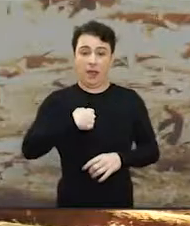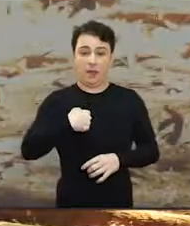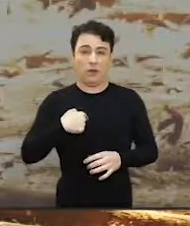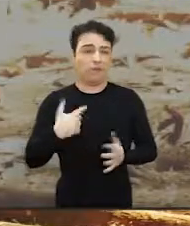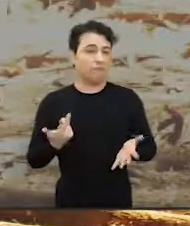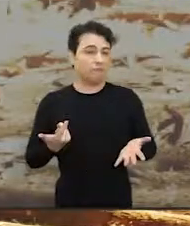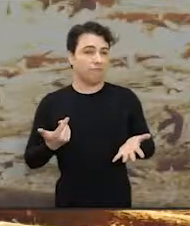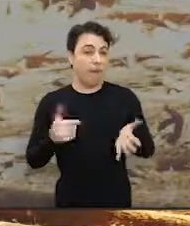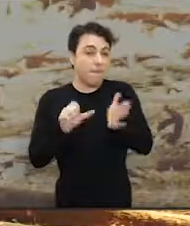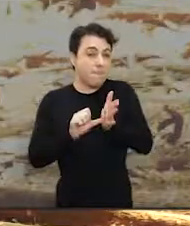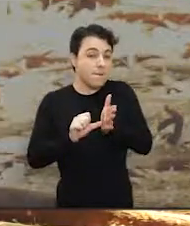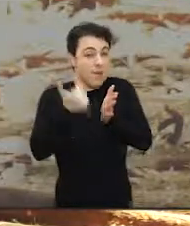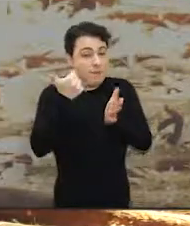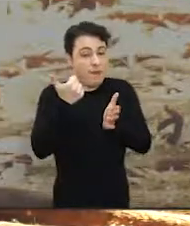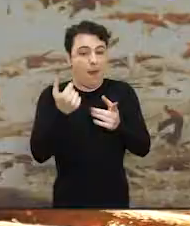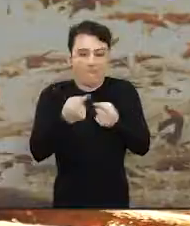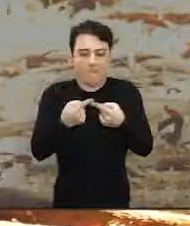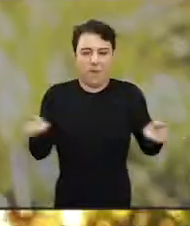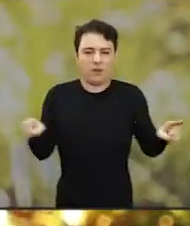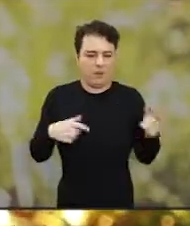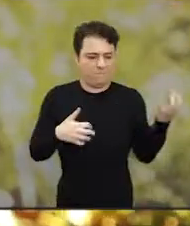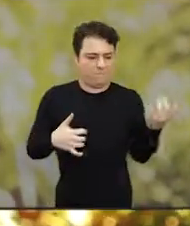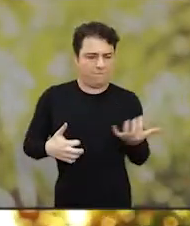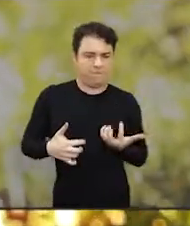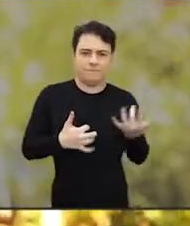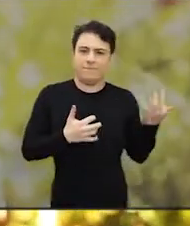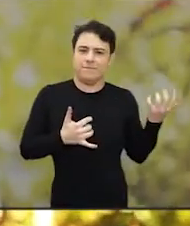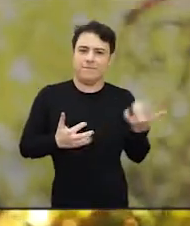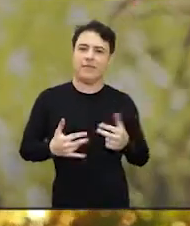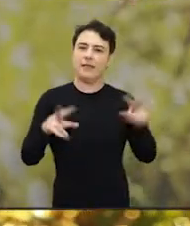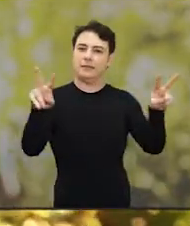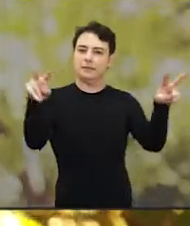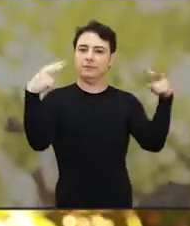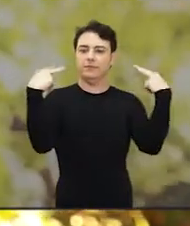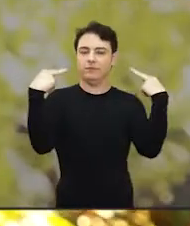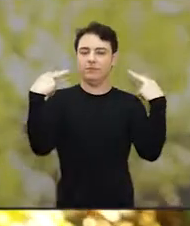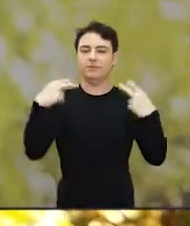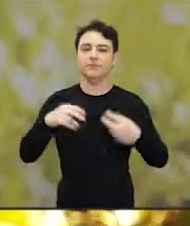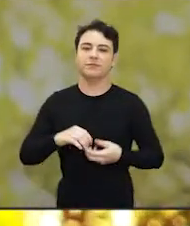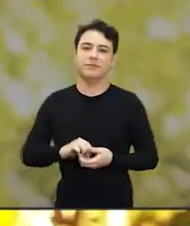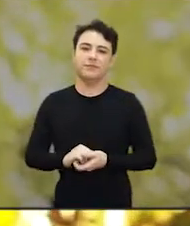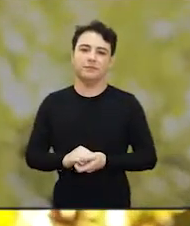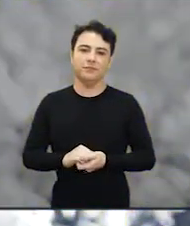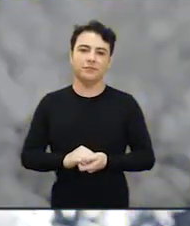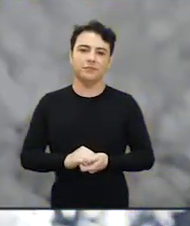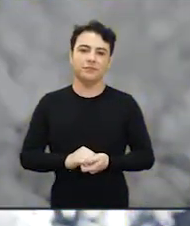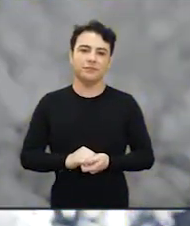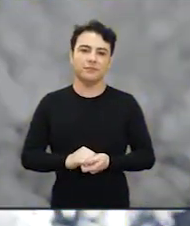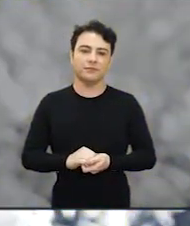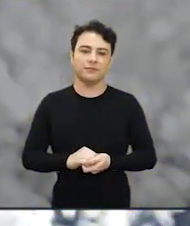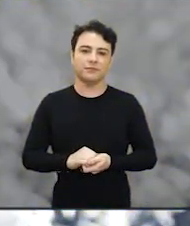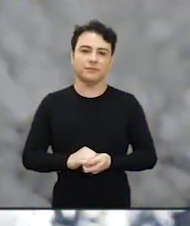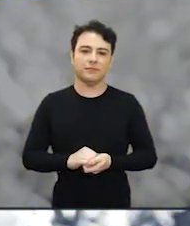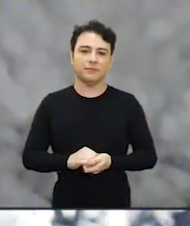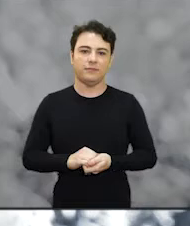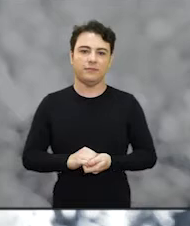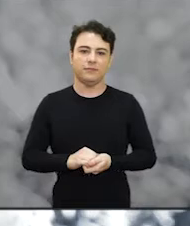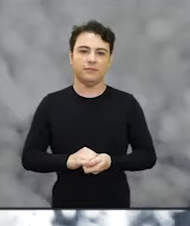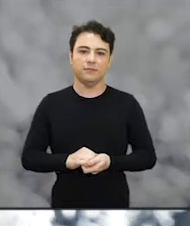Acredito que tenha sido o primeiro lugar que eu toquei fora da minha casa, fora do meu quarto, né?